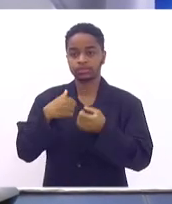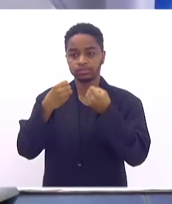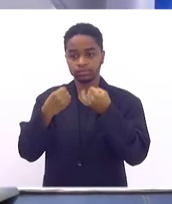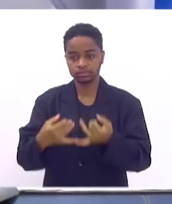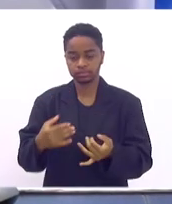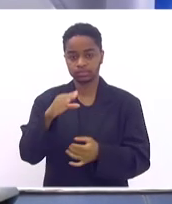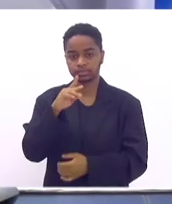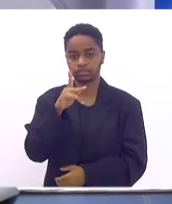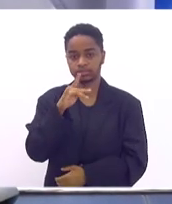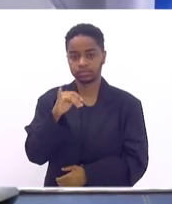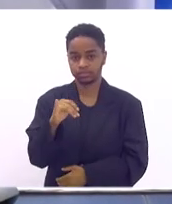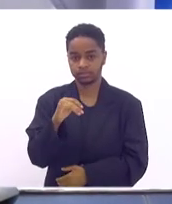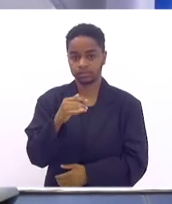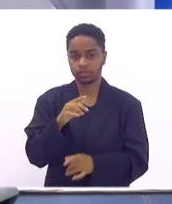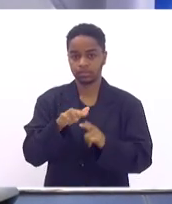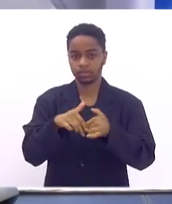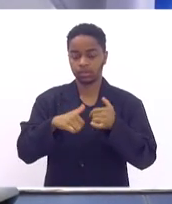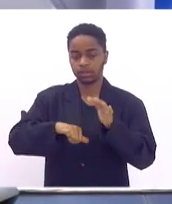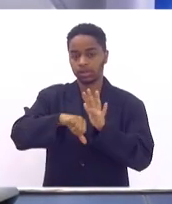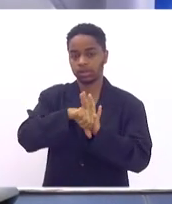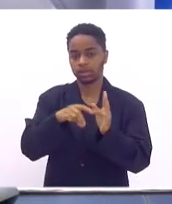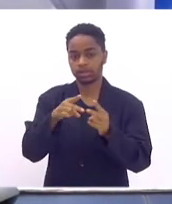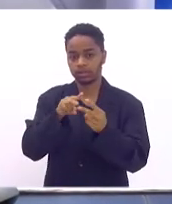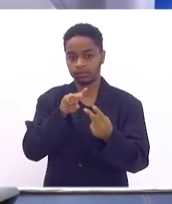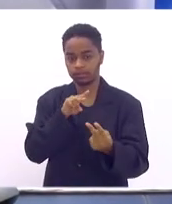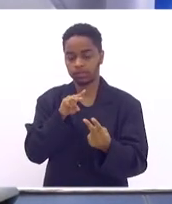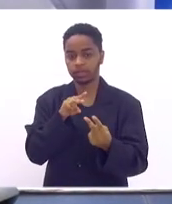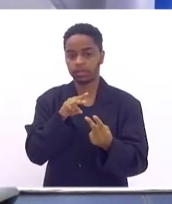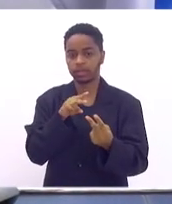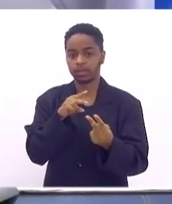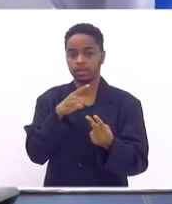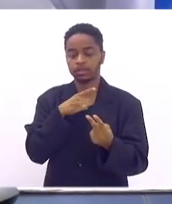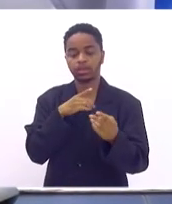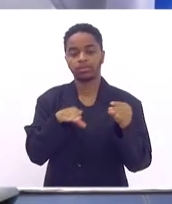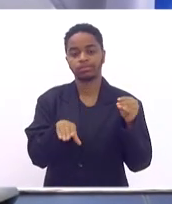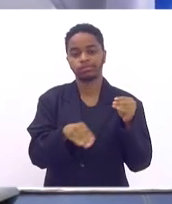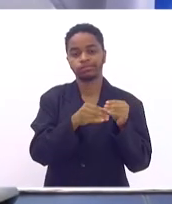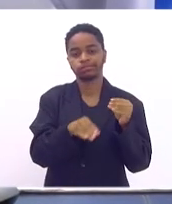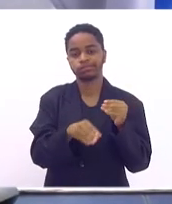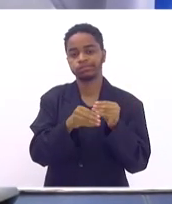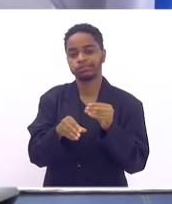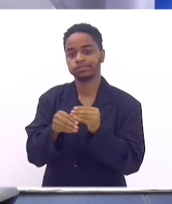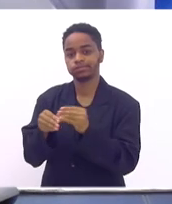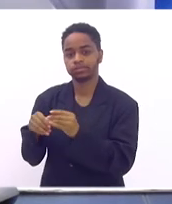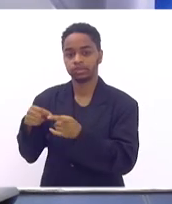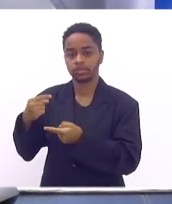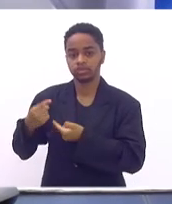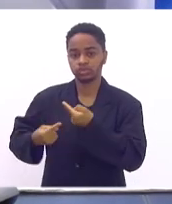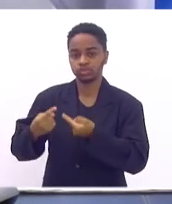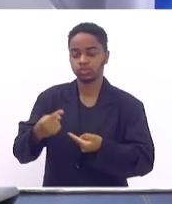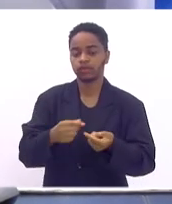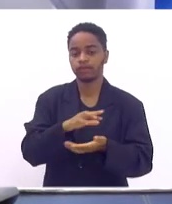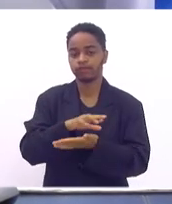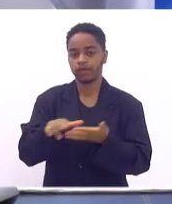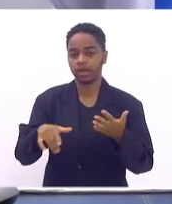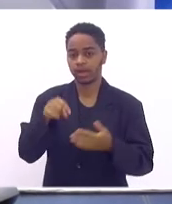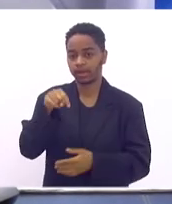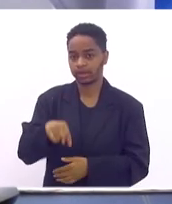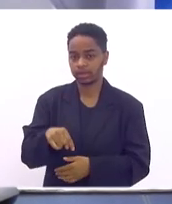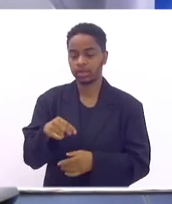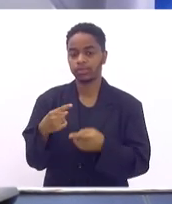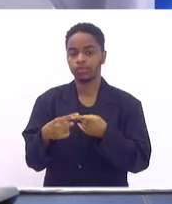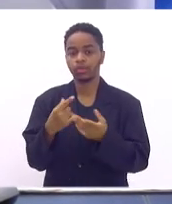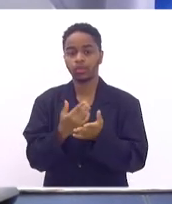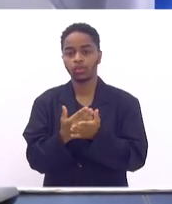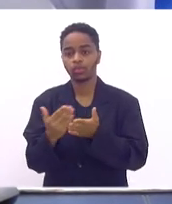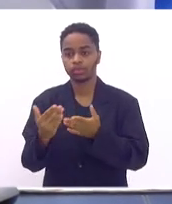crimes cibernéticos ela é uma sequência de um acúmulo de debates que essa casa vem trazendo desde a CPI